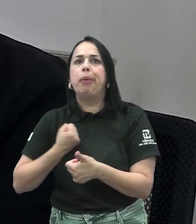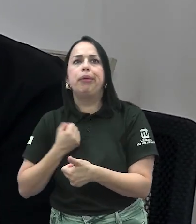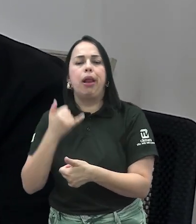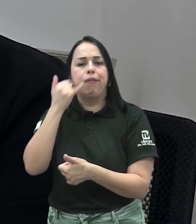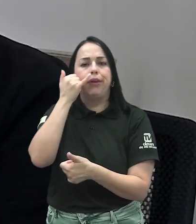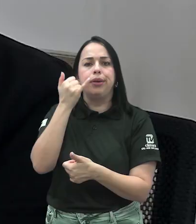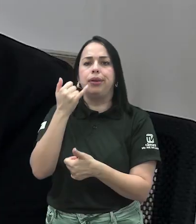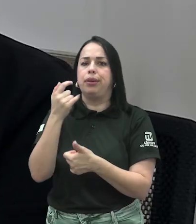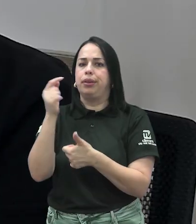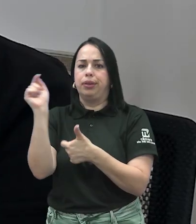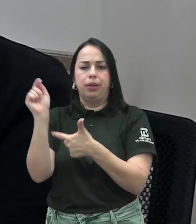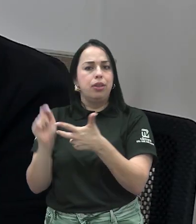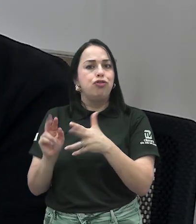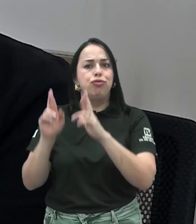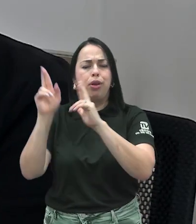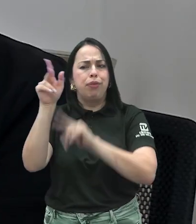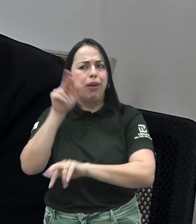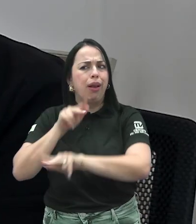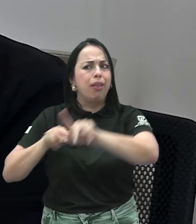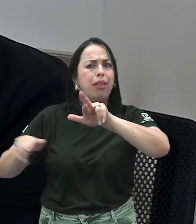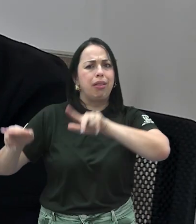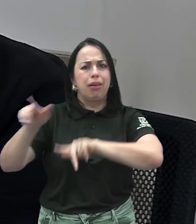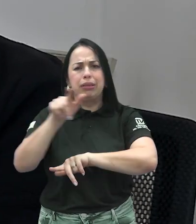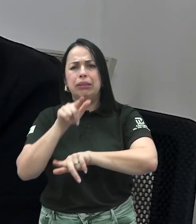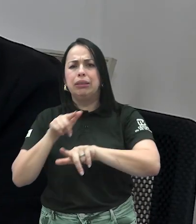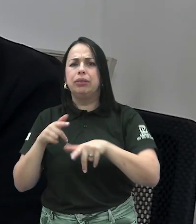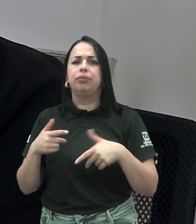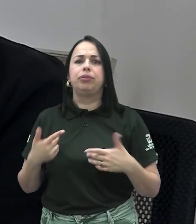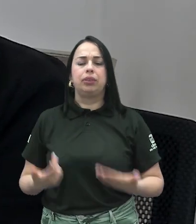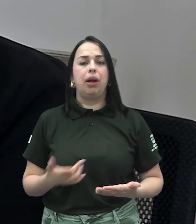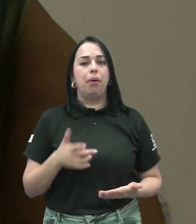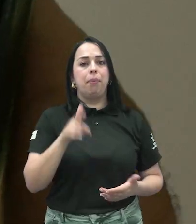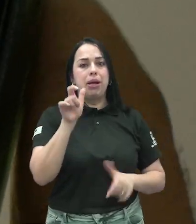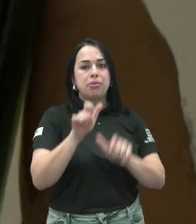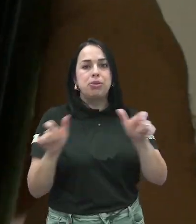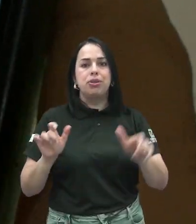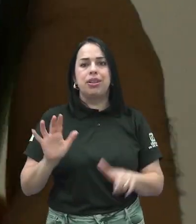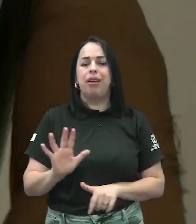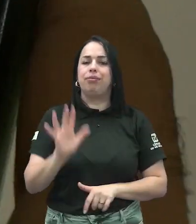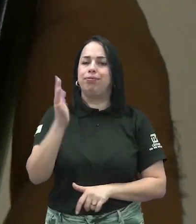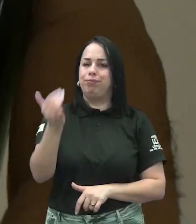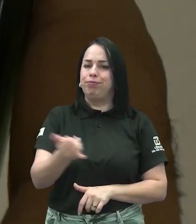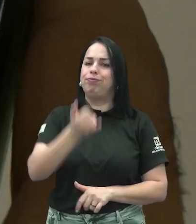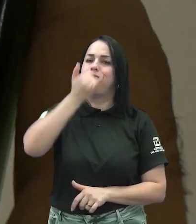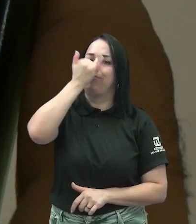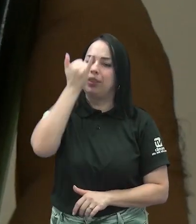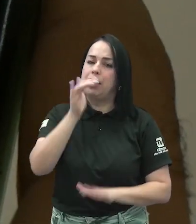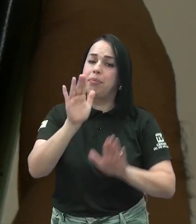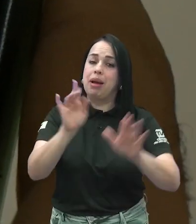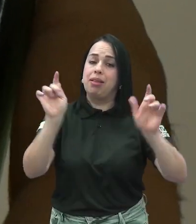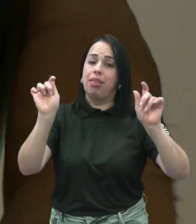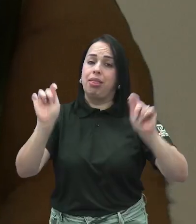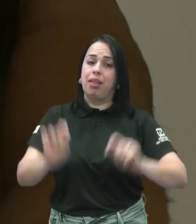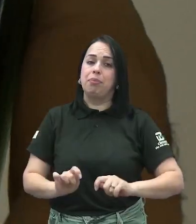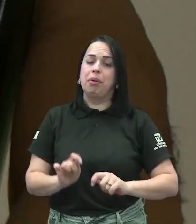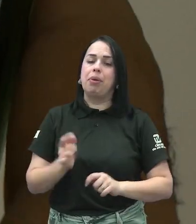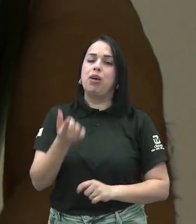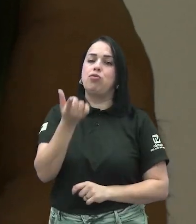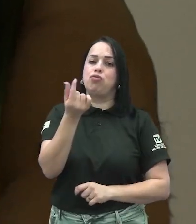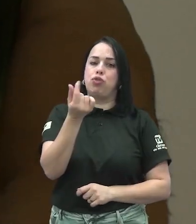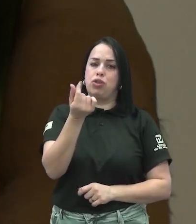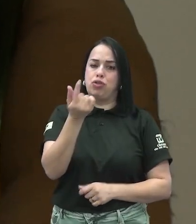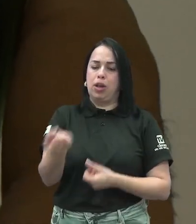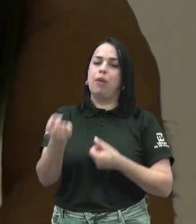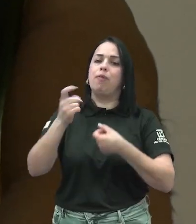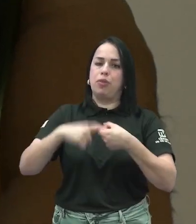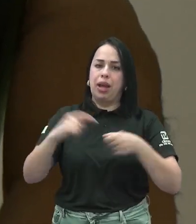DDD 33, 64, uns DDDs super assim, distantes da nossa região. Para quem cai nesses tipos de golpe, ainda há uma possibilidade